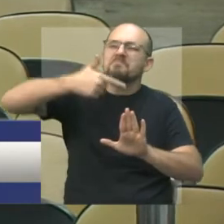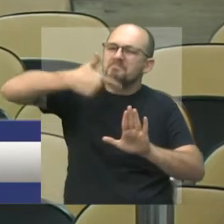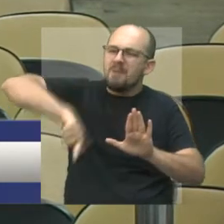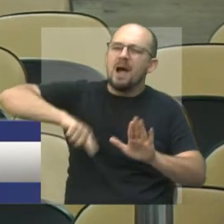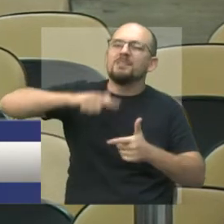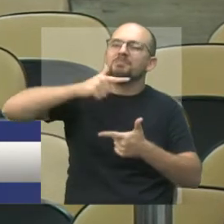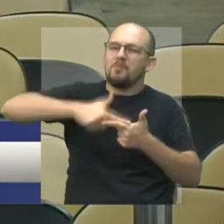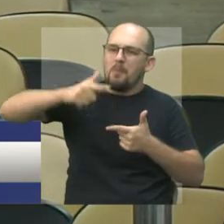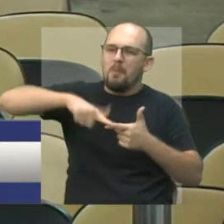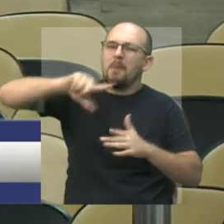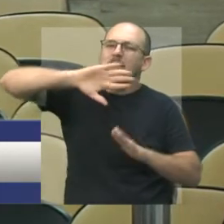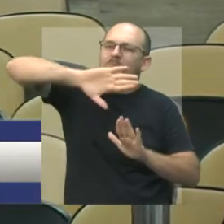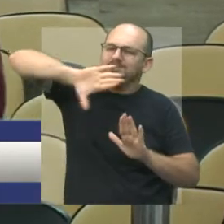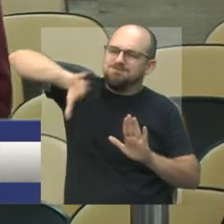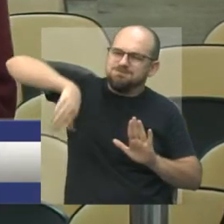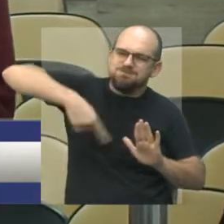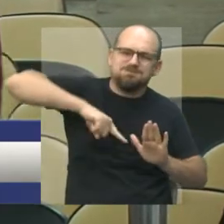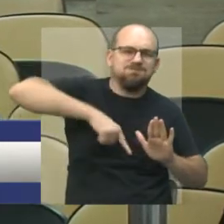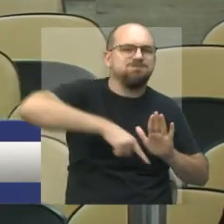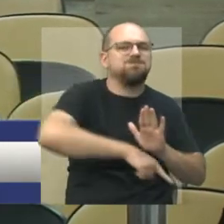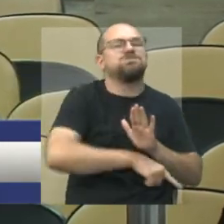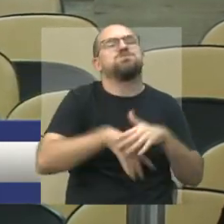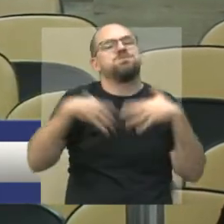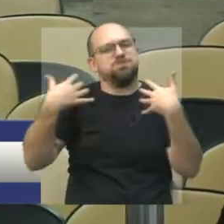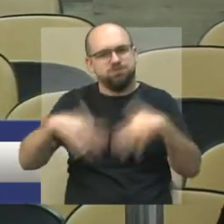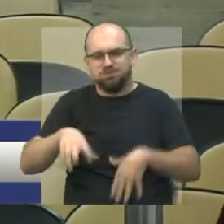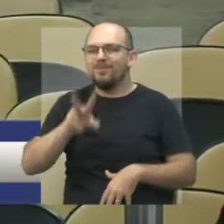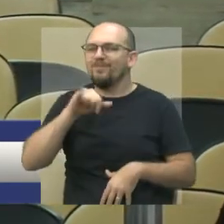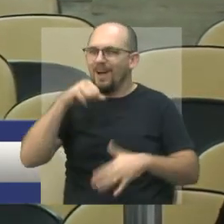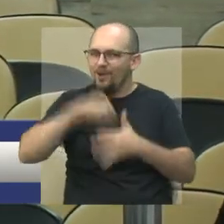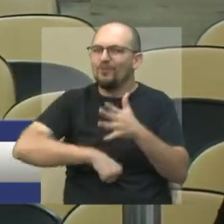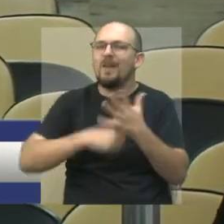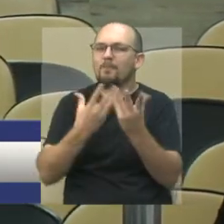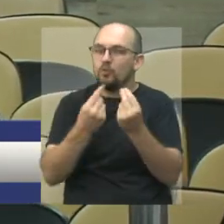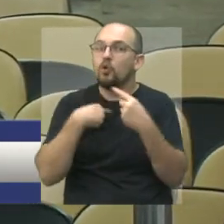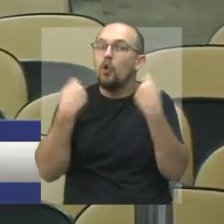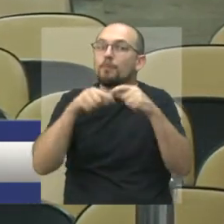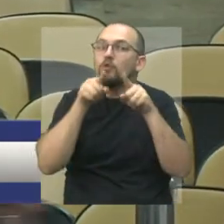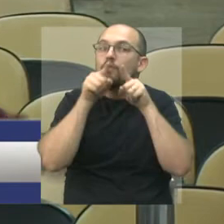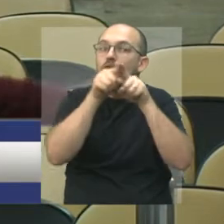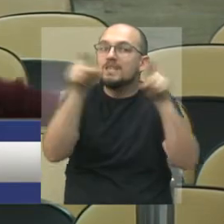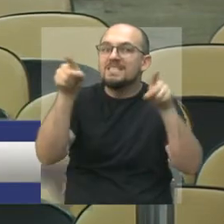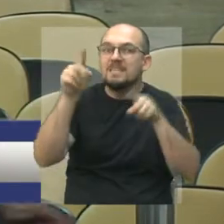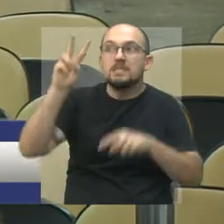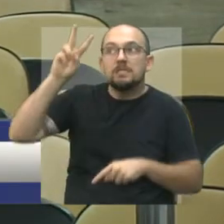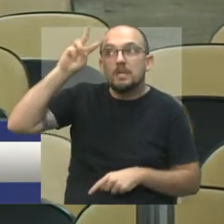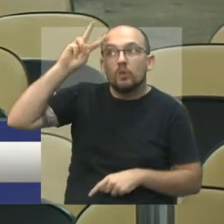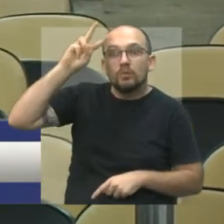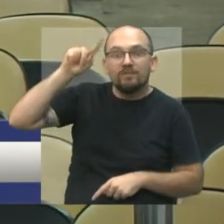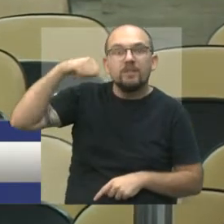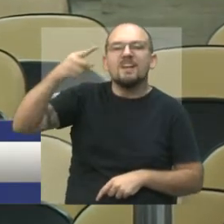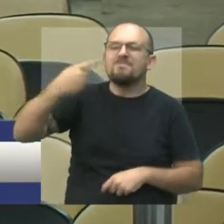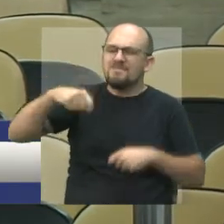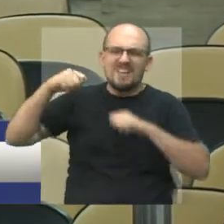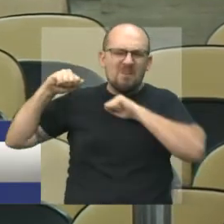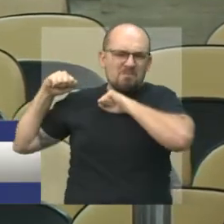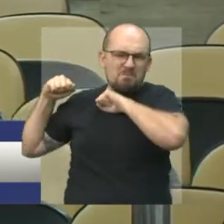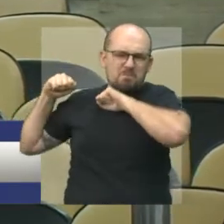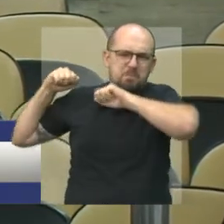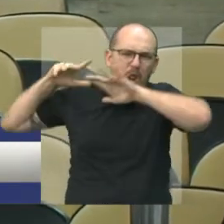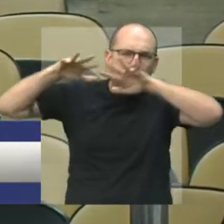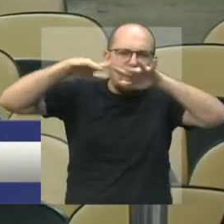gente imagina, tá? A gente vai ter que lutar muito e eu vou precisar de vocês. Segunda-feira a gente vai precisar lotar isso aqui, vou precisar de